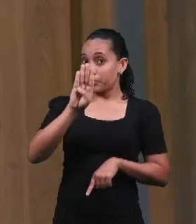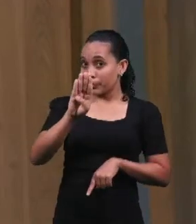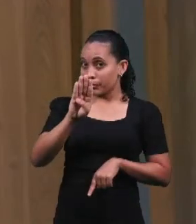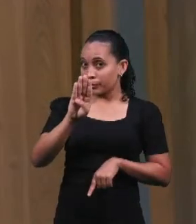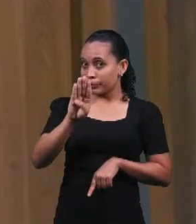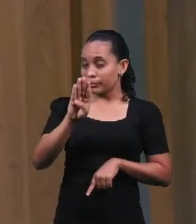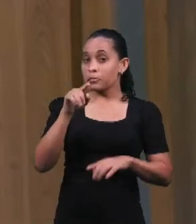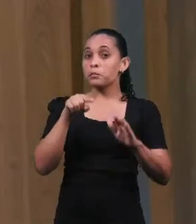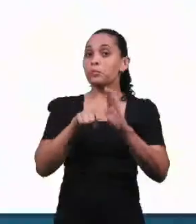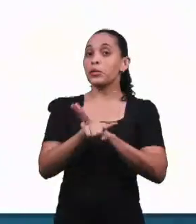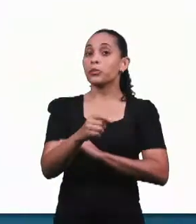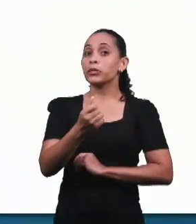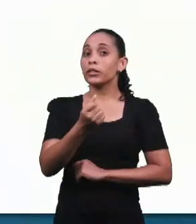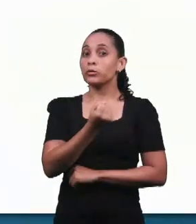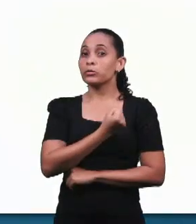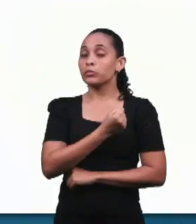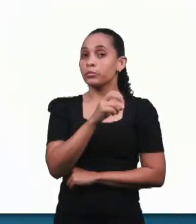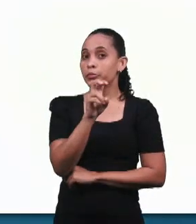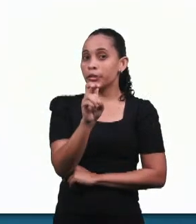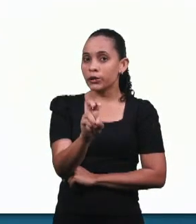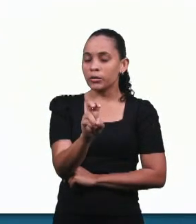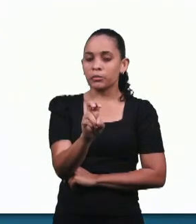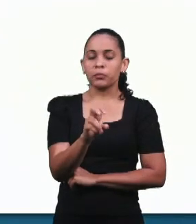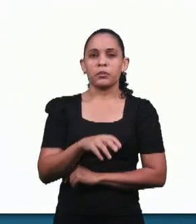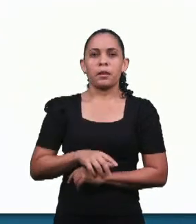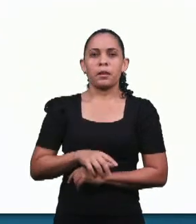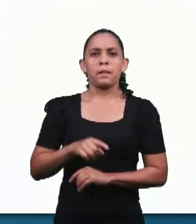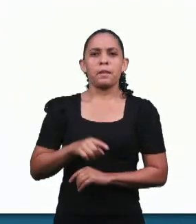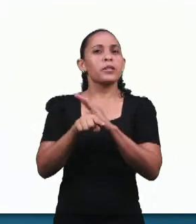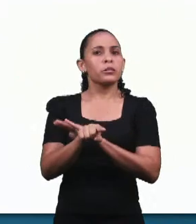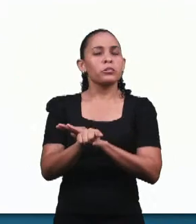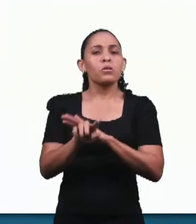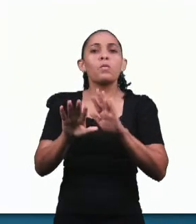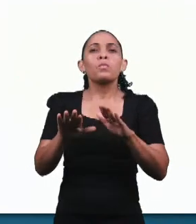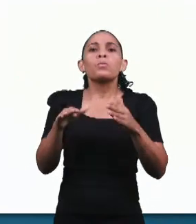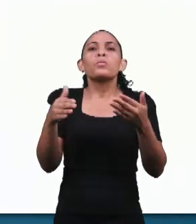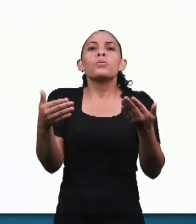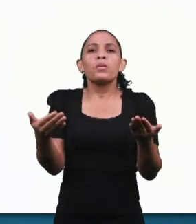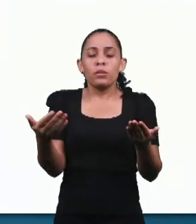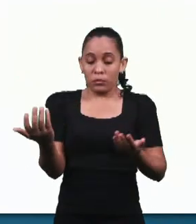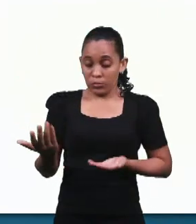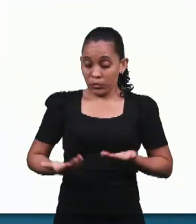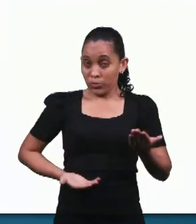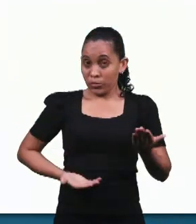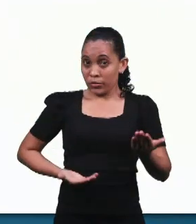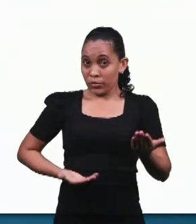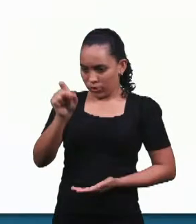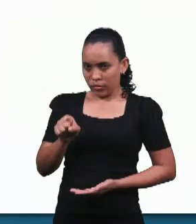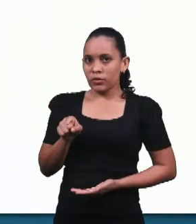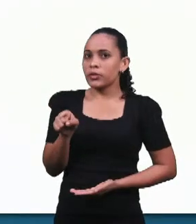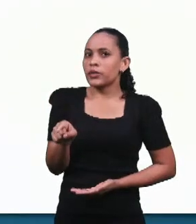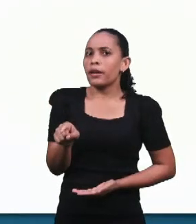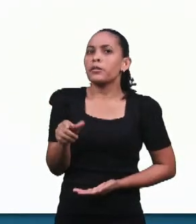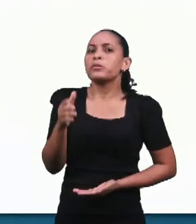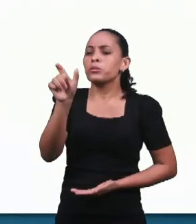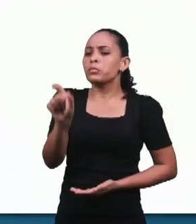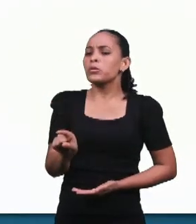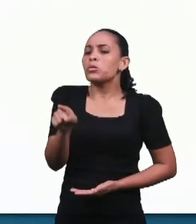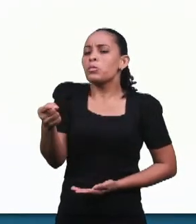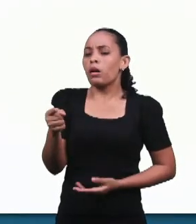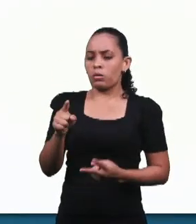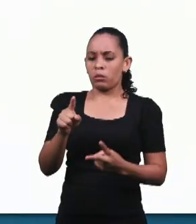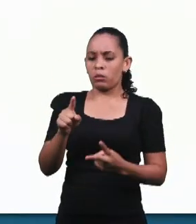que diz: quem é o servo mencionado na parábola? É o homem ou o Espírito Santo? Então a resposta é: